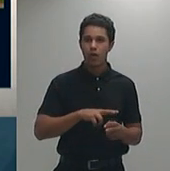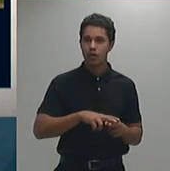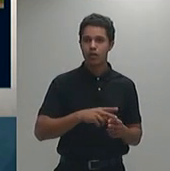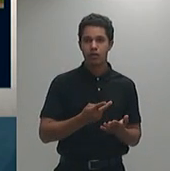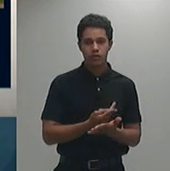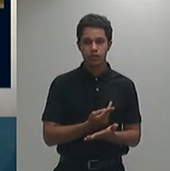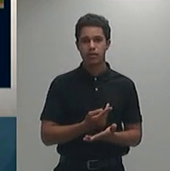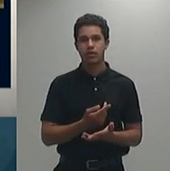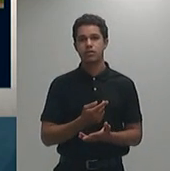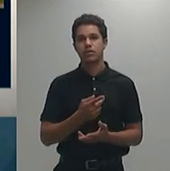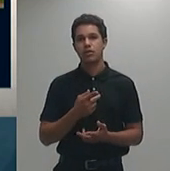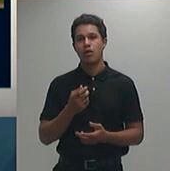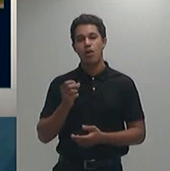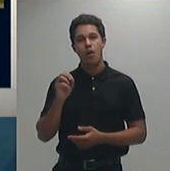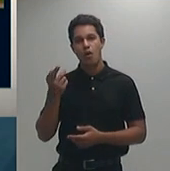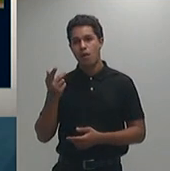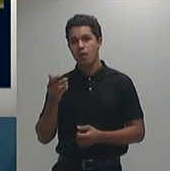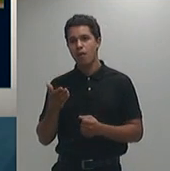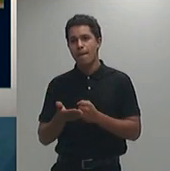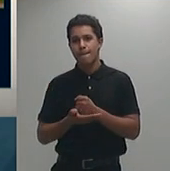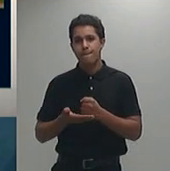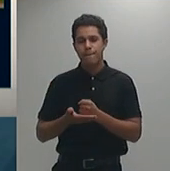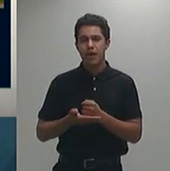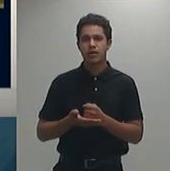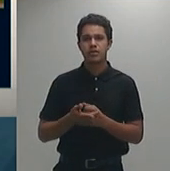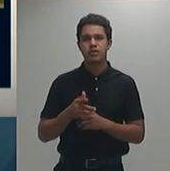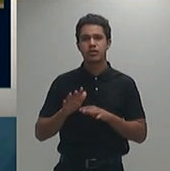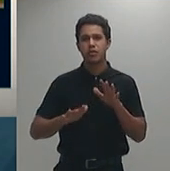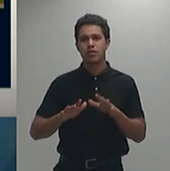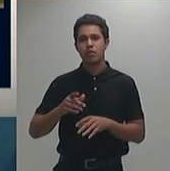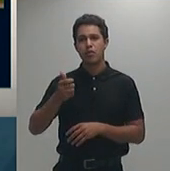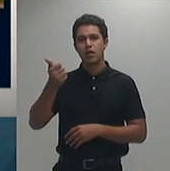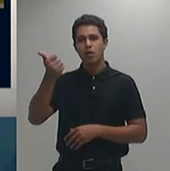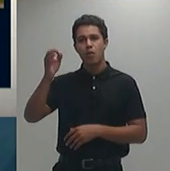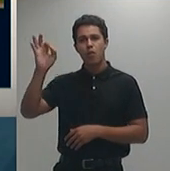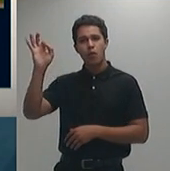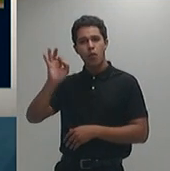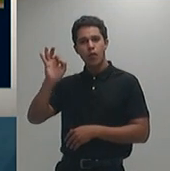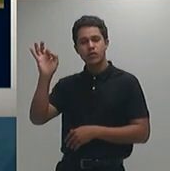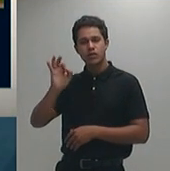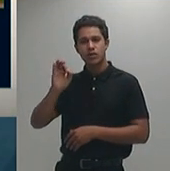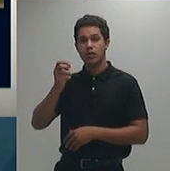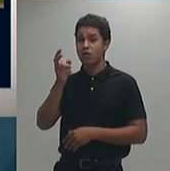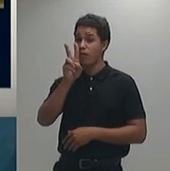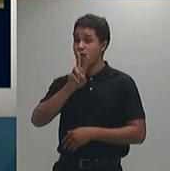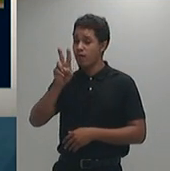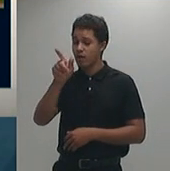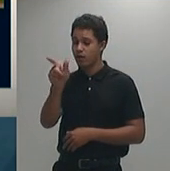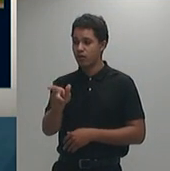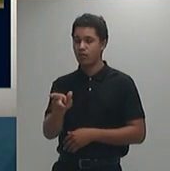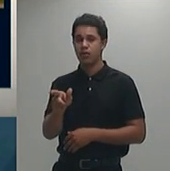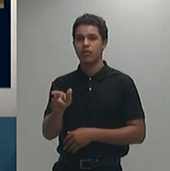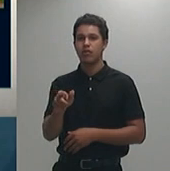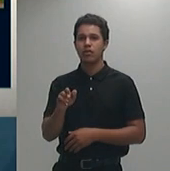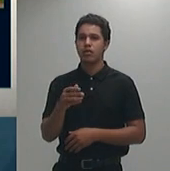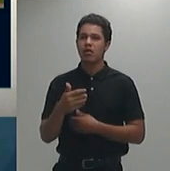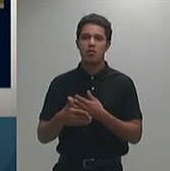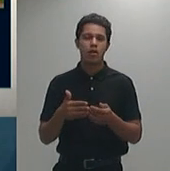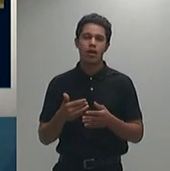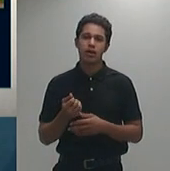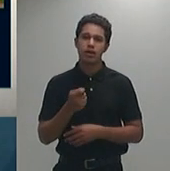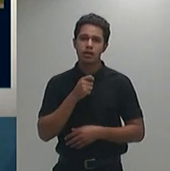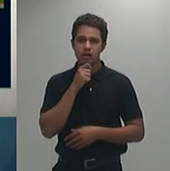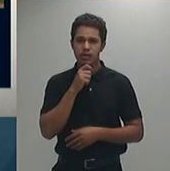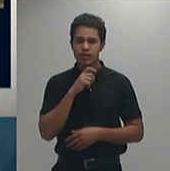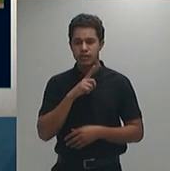davam arbitramento com base em percentual sobre o valor da causa Ainda Que por ventura